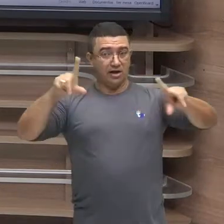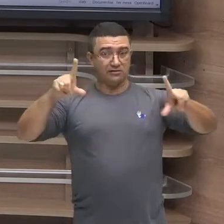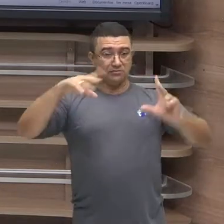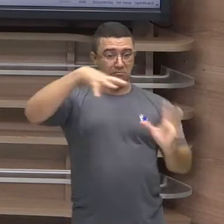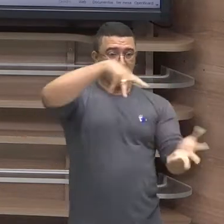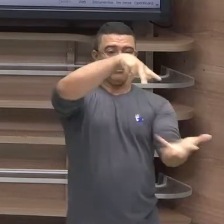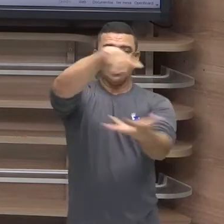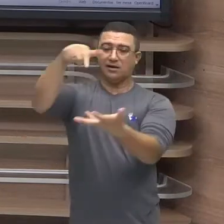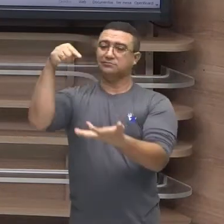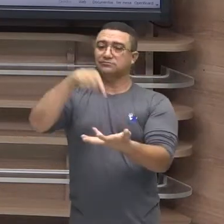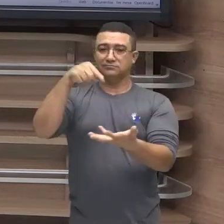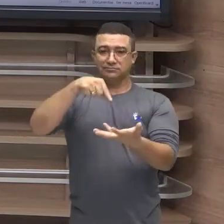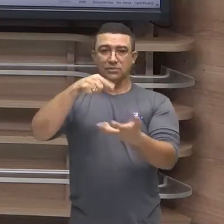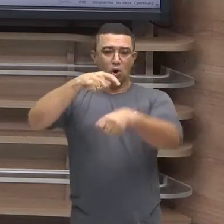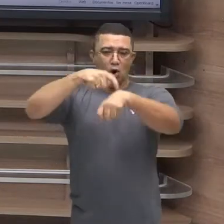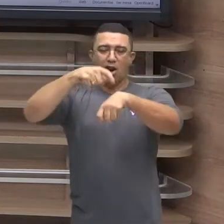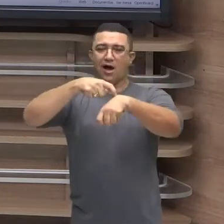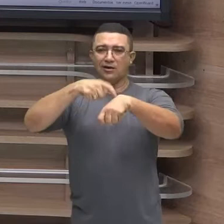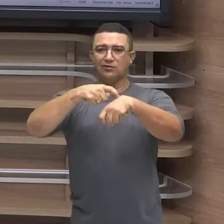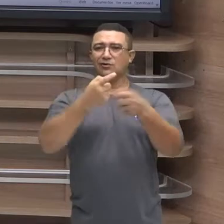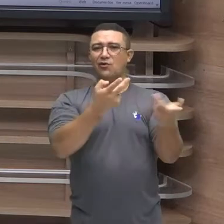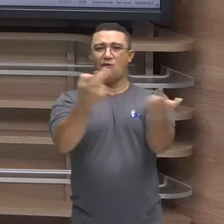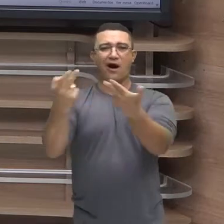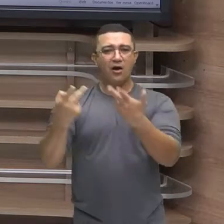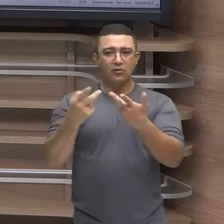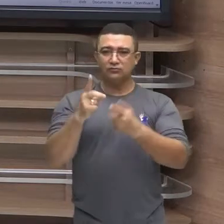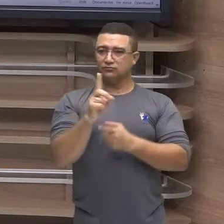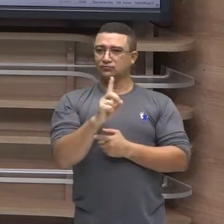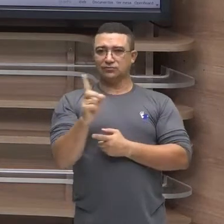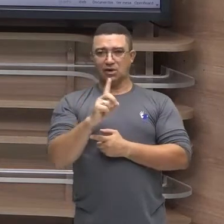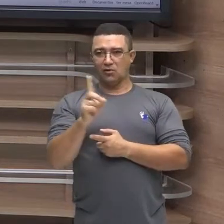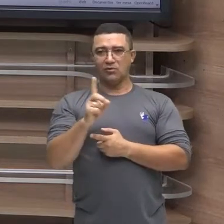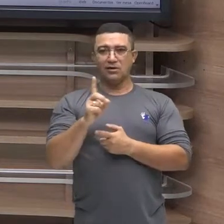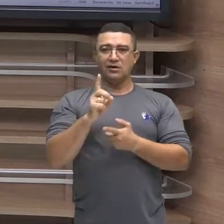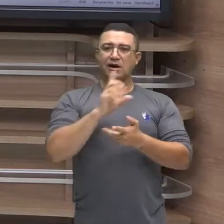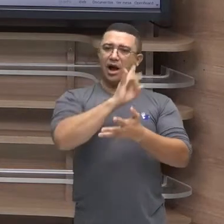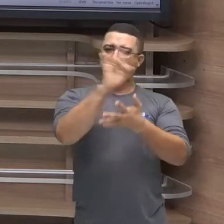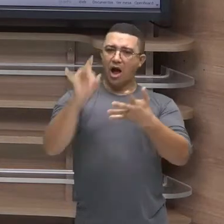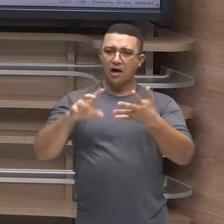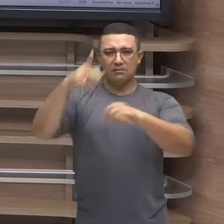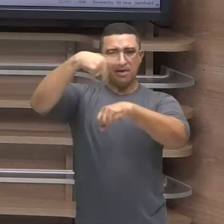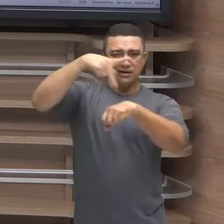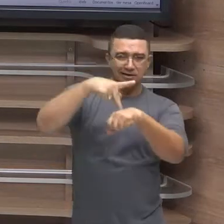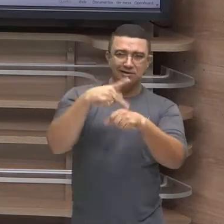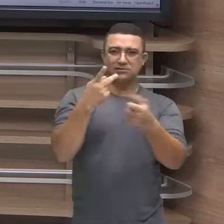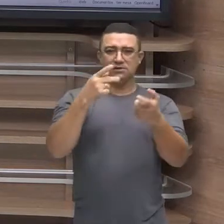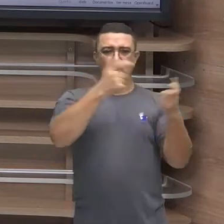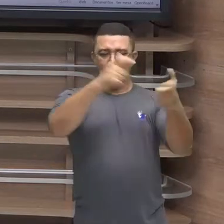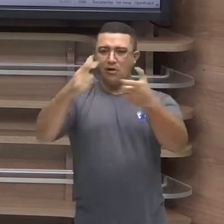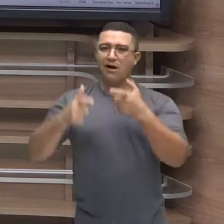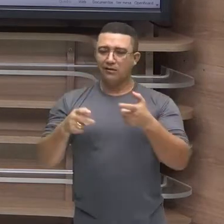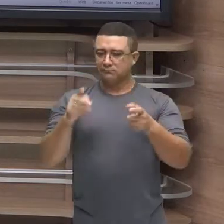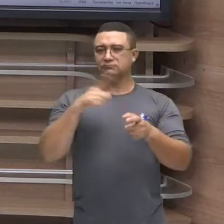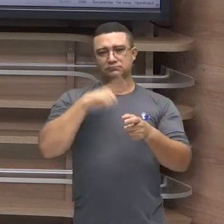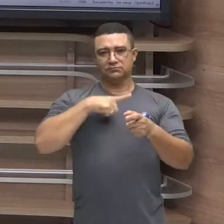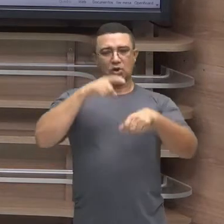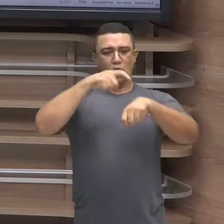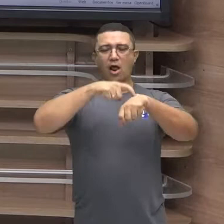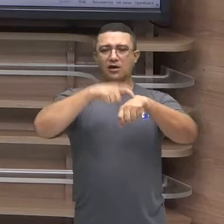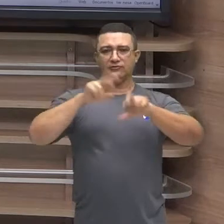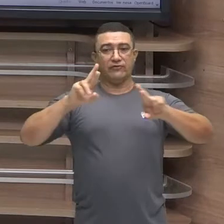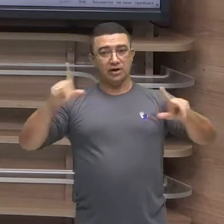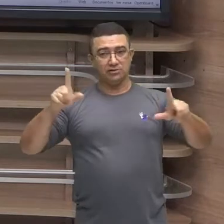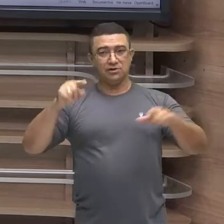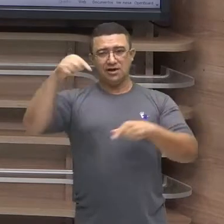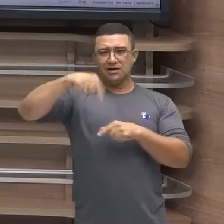o mesmo horário para todos os países, para todas as cidades, né? Até mesmo aqui no Brasil, a gente tem 4 fusos